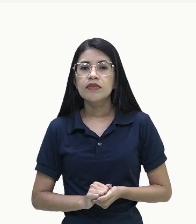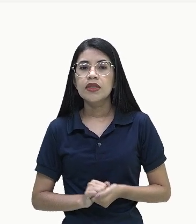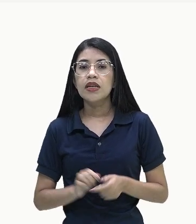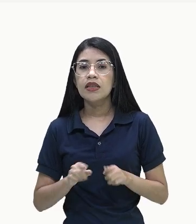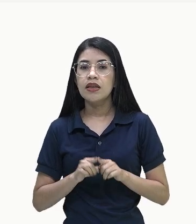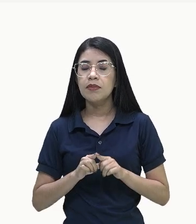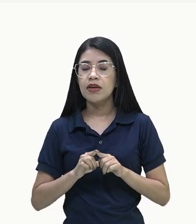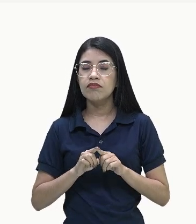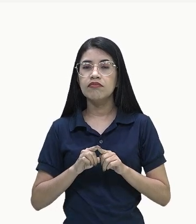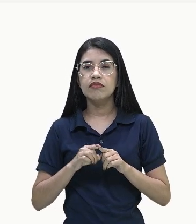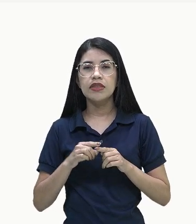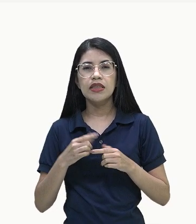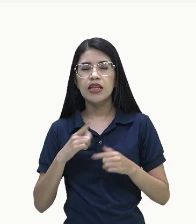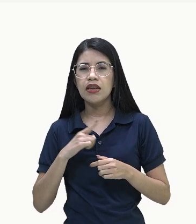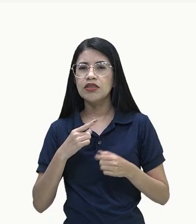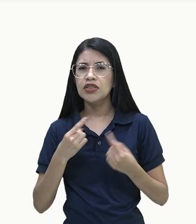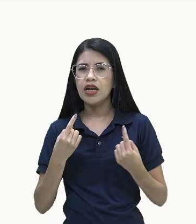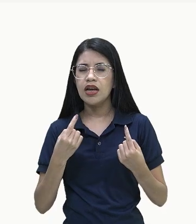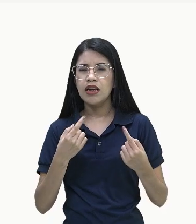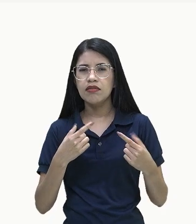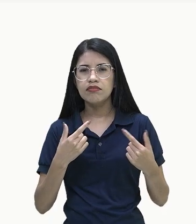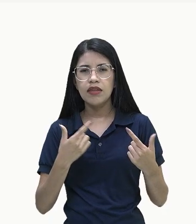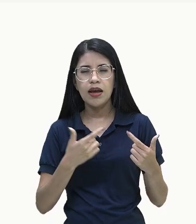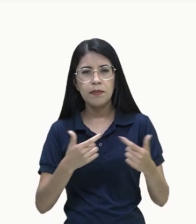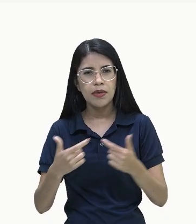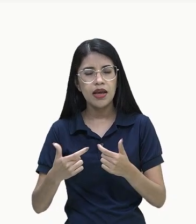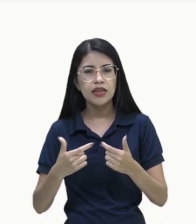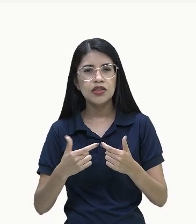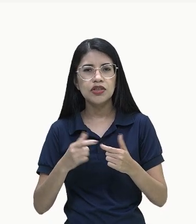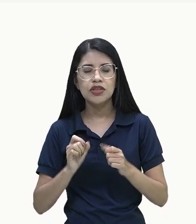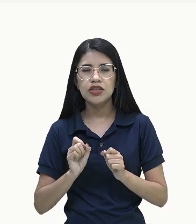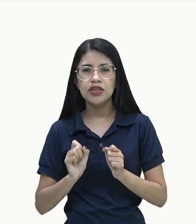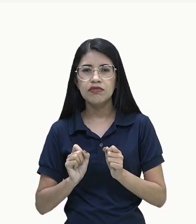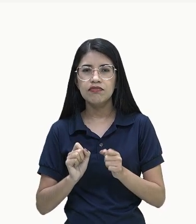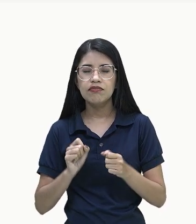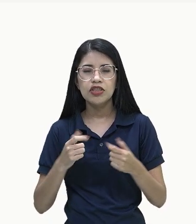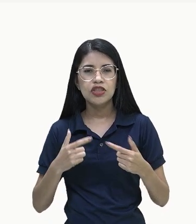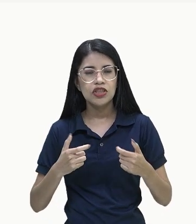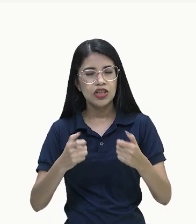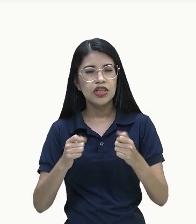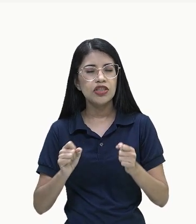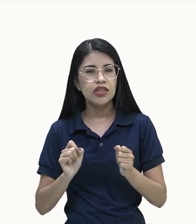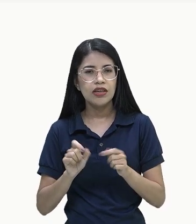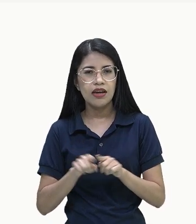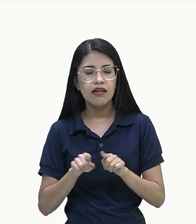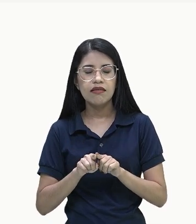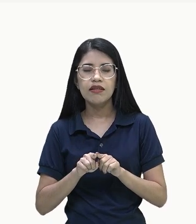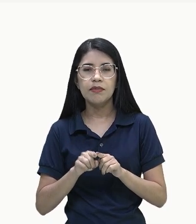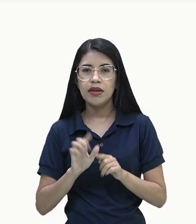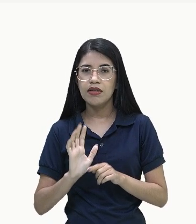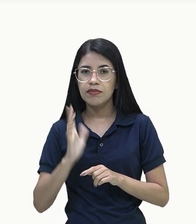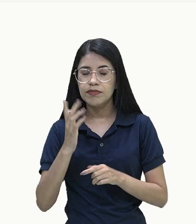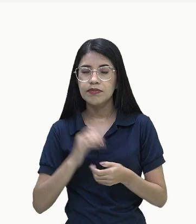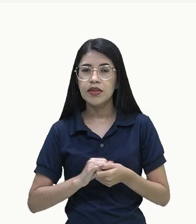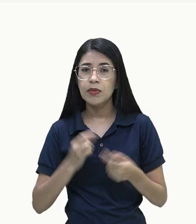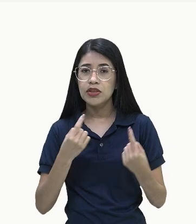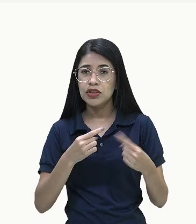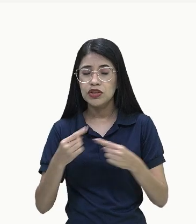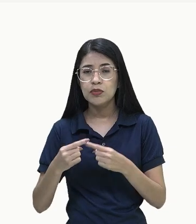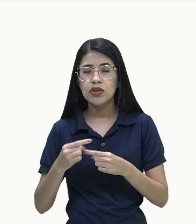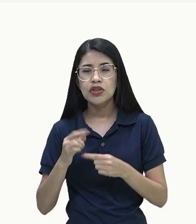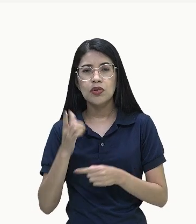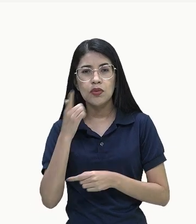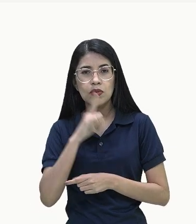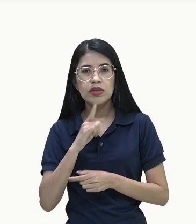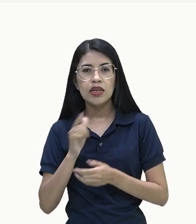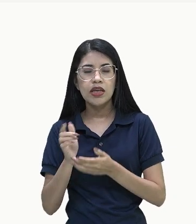marcada por ameaças constantes de guerra nuclear. Nós tivemos uma corrida armamentista entre essas duas